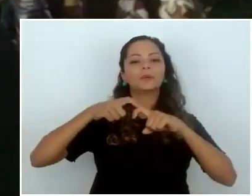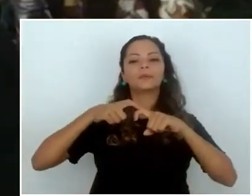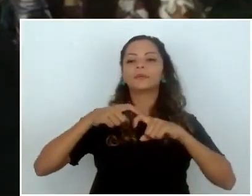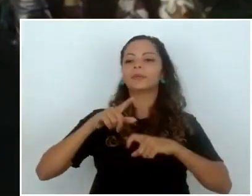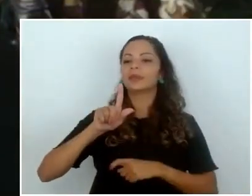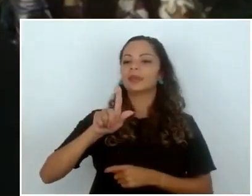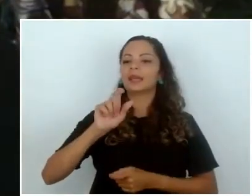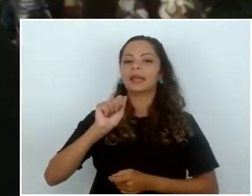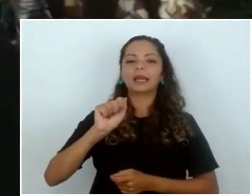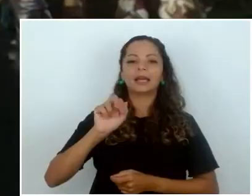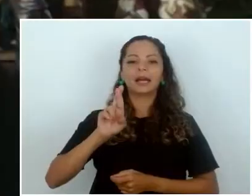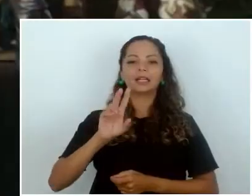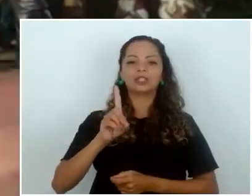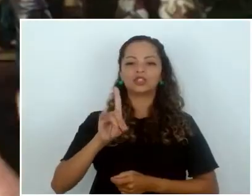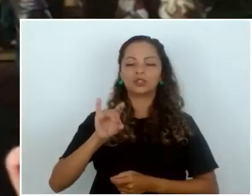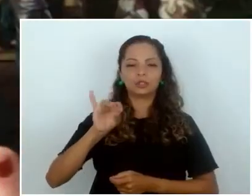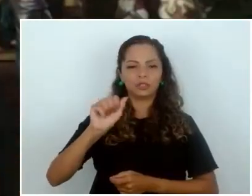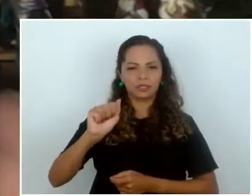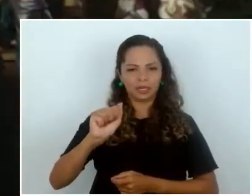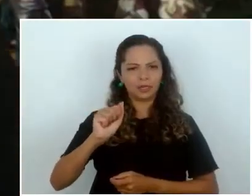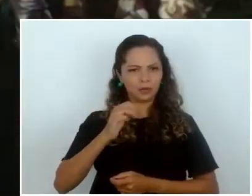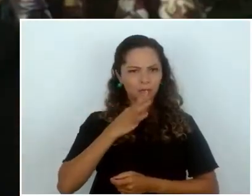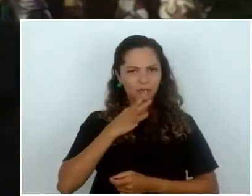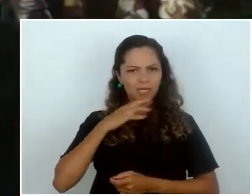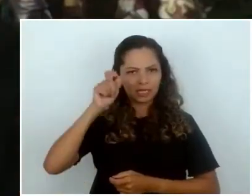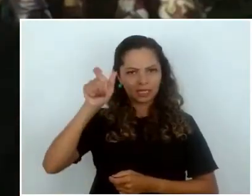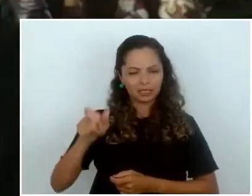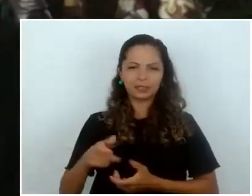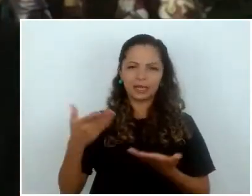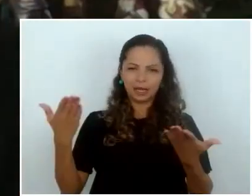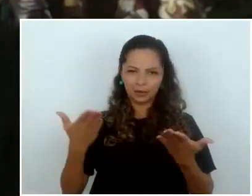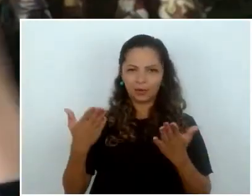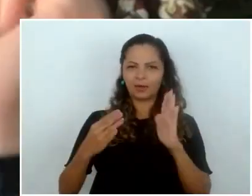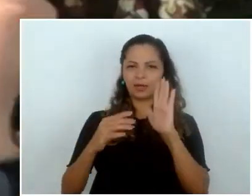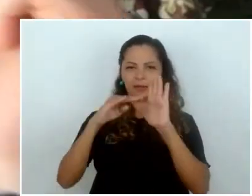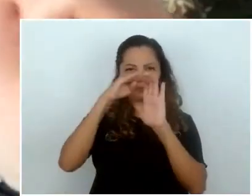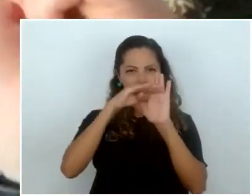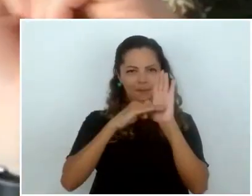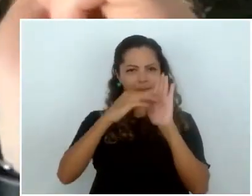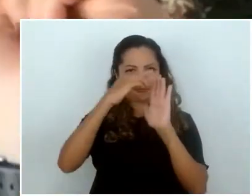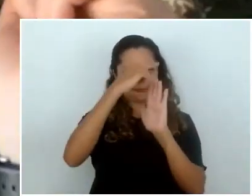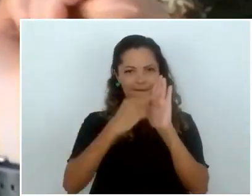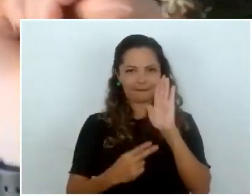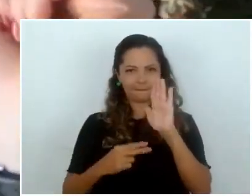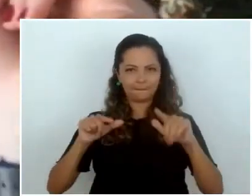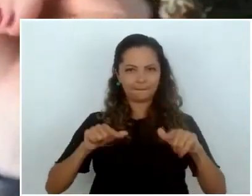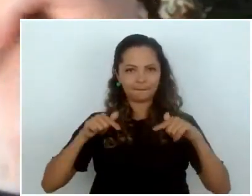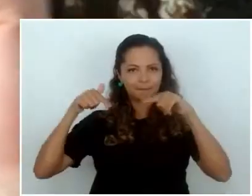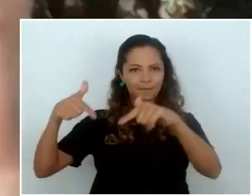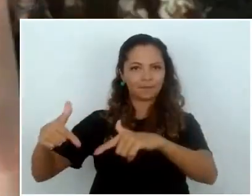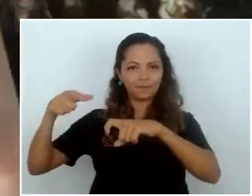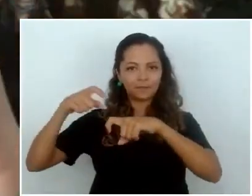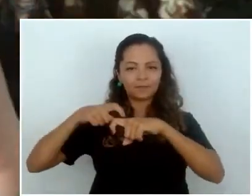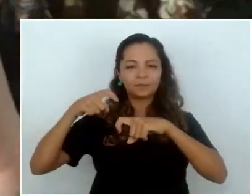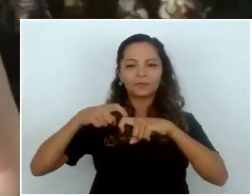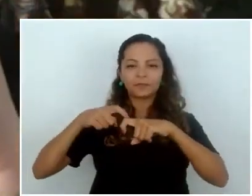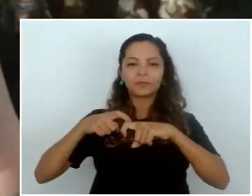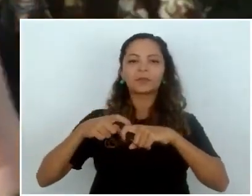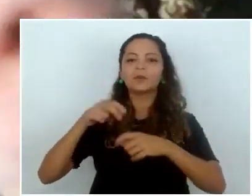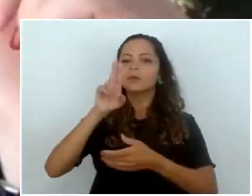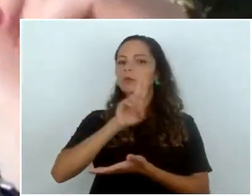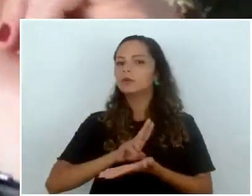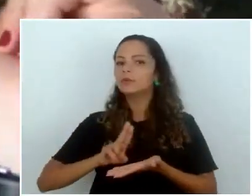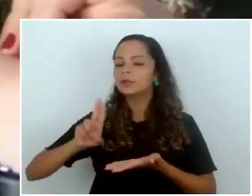ele, mas eu vou falar um pouquinho da biografia dele para vocês. Ele recebeu o diploma de medicina pela Universidade Federal do Rio, do Rio Grande